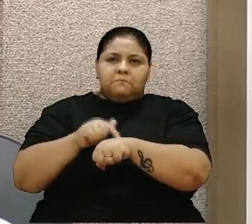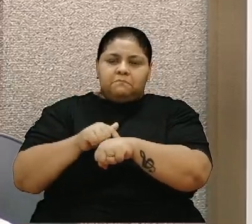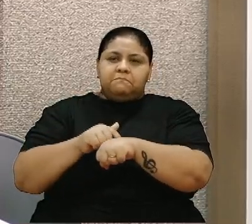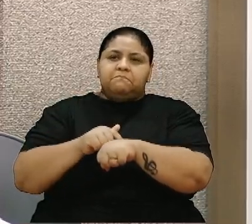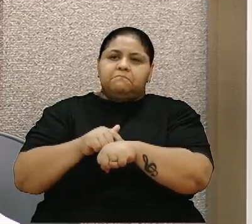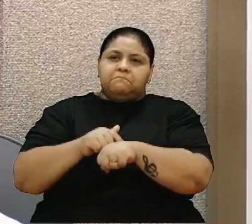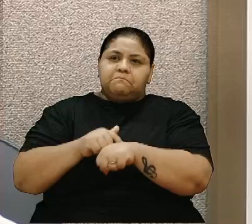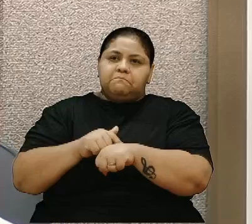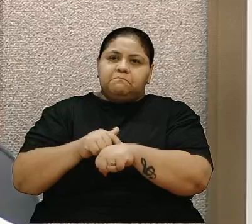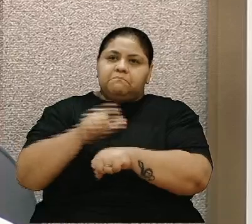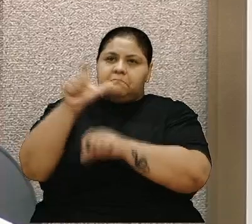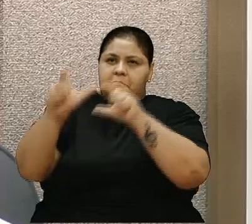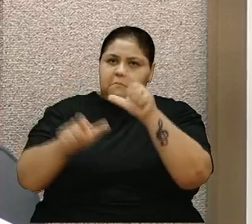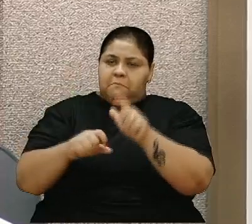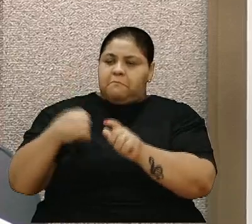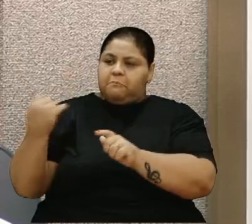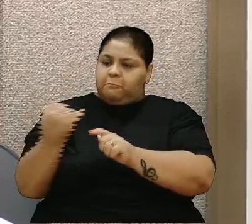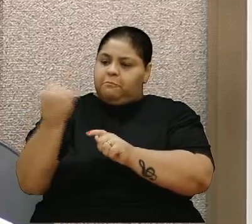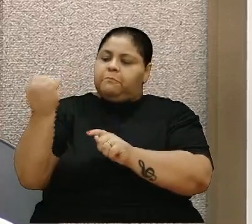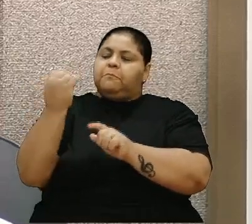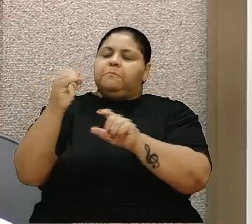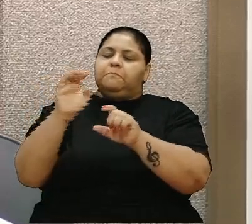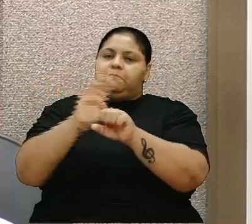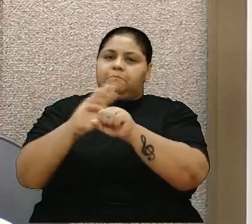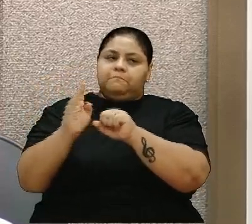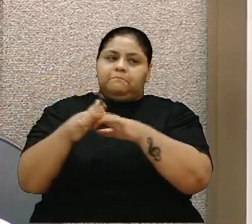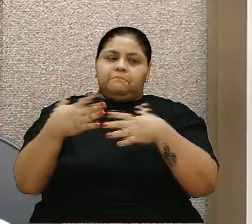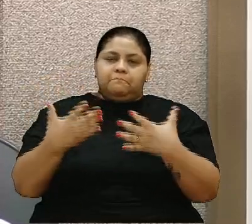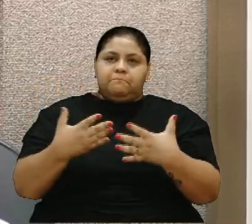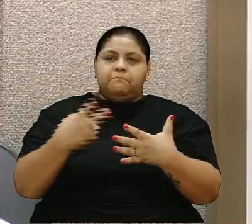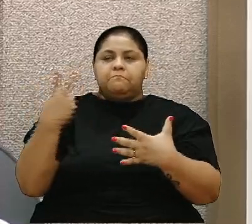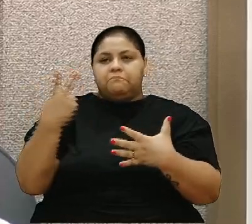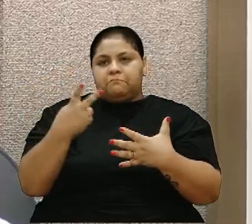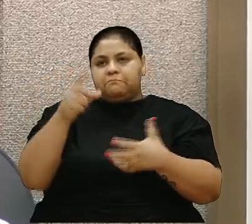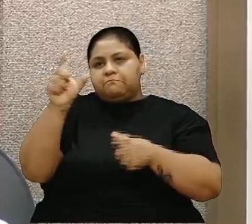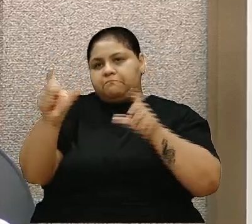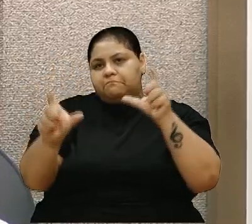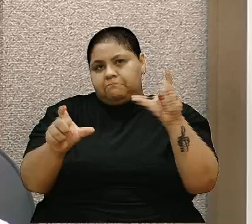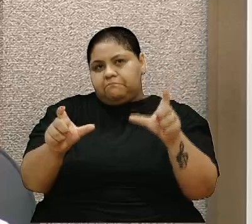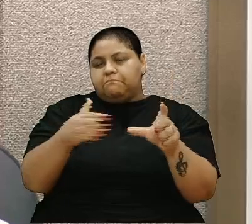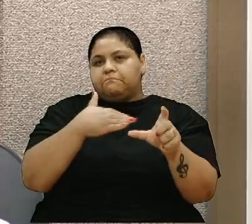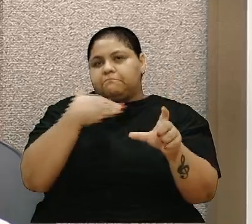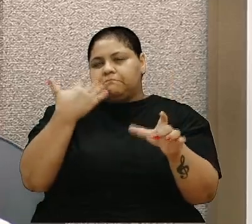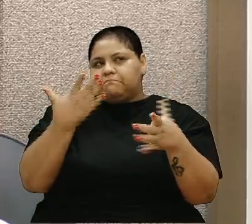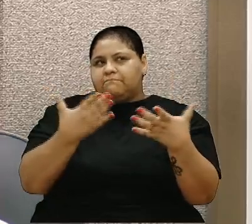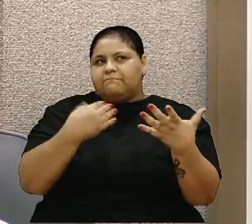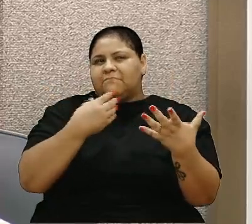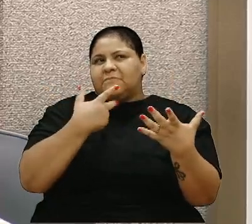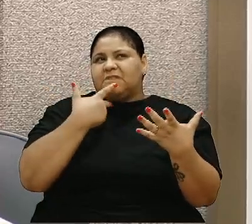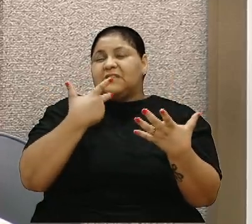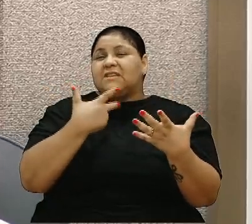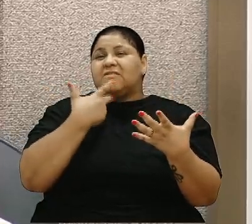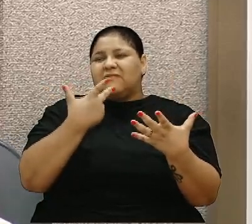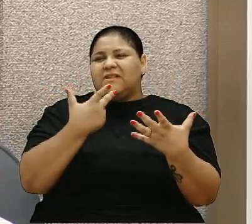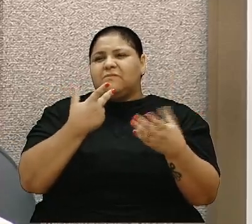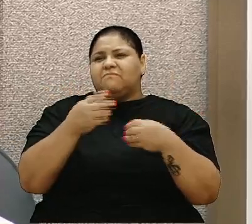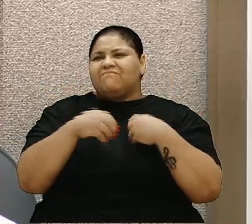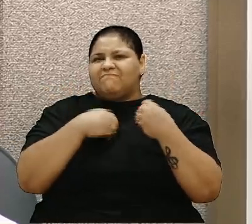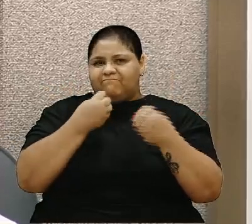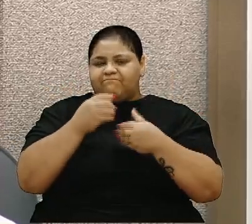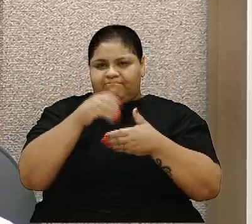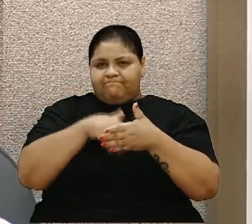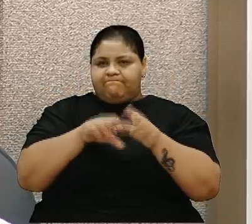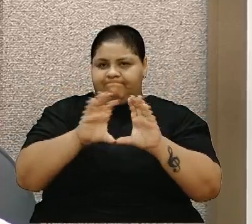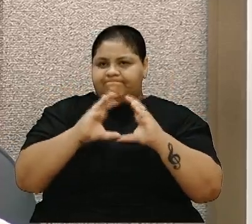figura emblemática lá do bairro Cruzeiro. Então, 2 perdas que eu digo assim, muito sentidas na nossa